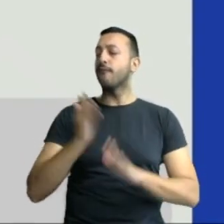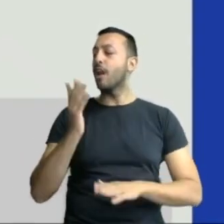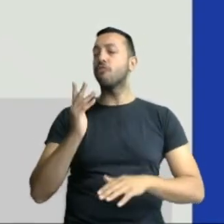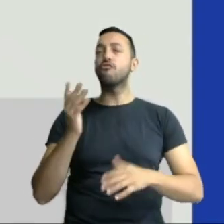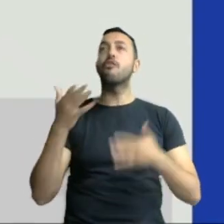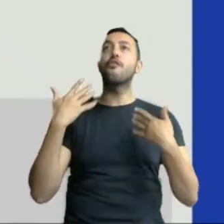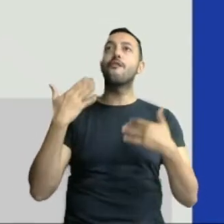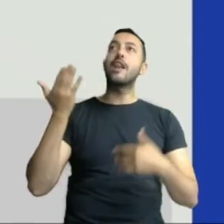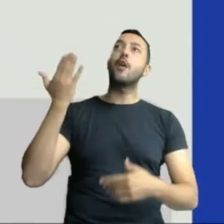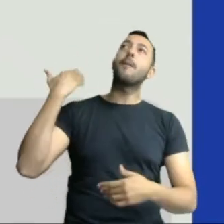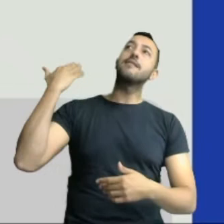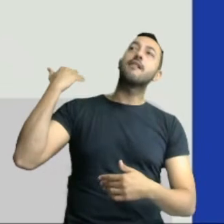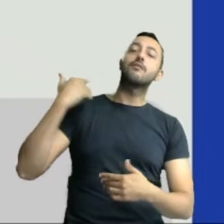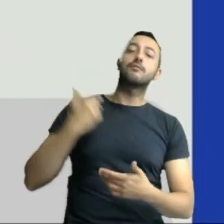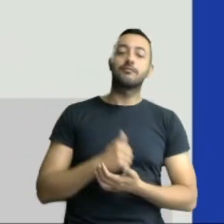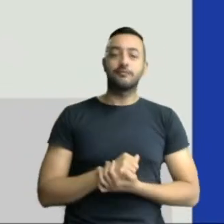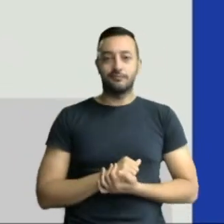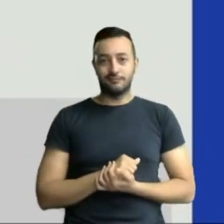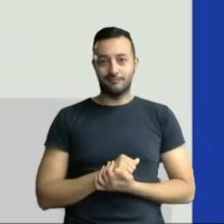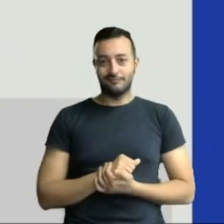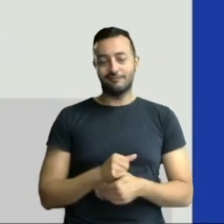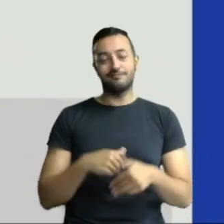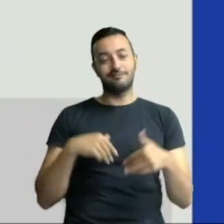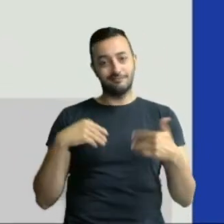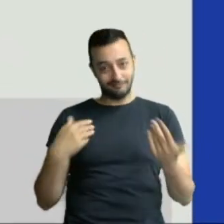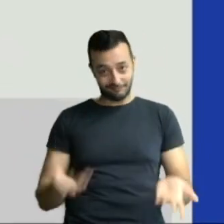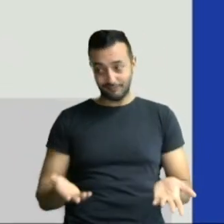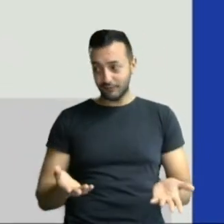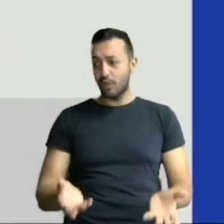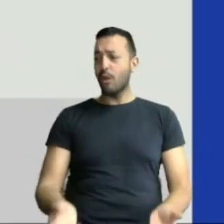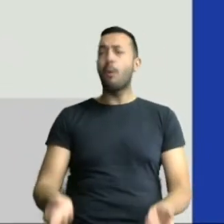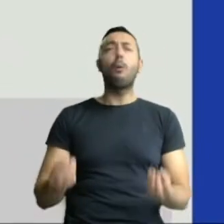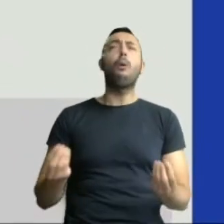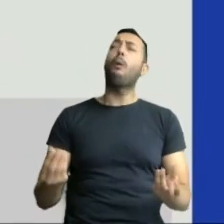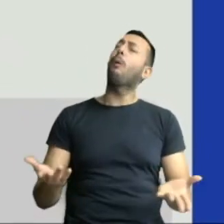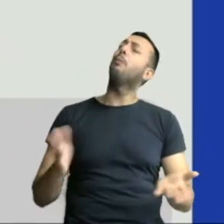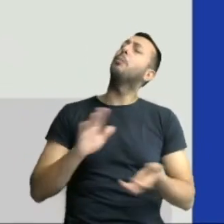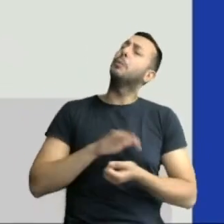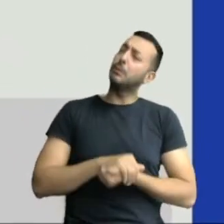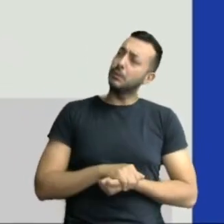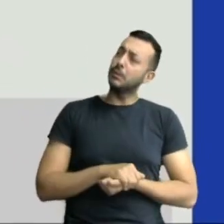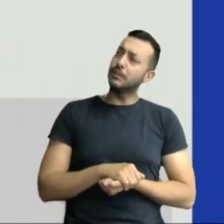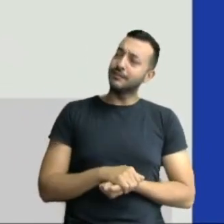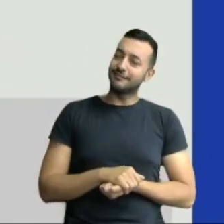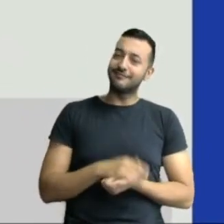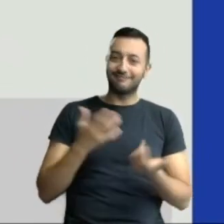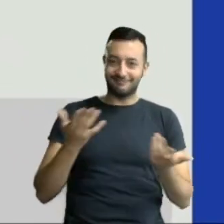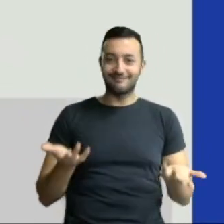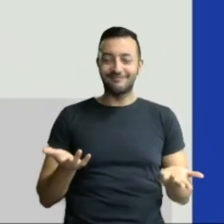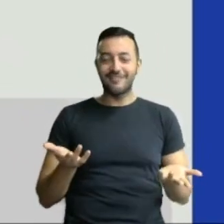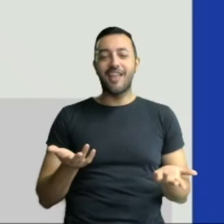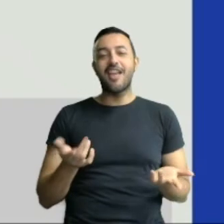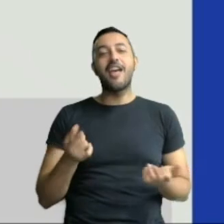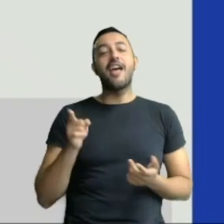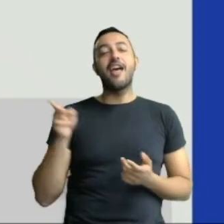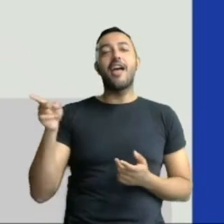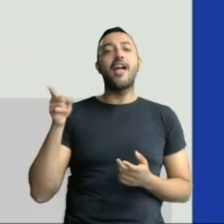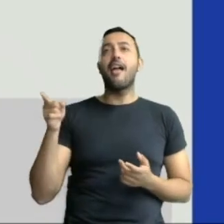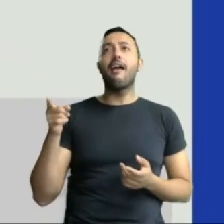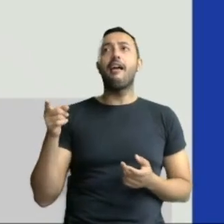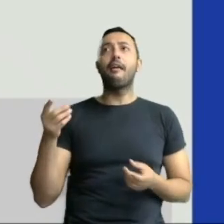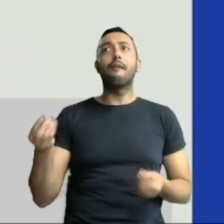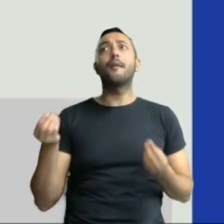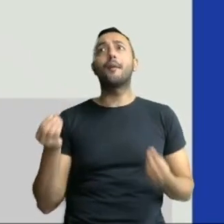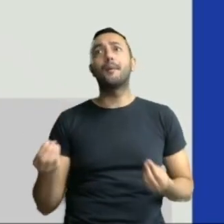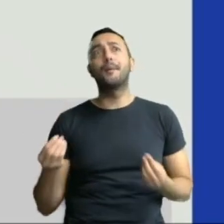ela não viajou no verão passado. Então, como pode? Como pode? Então, está demonstrando o quê? Como é que a pessoa